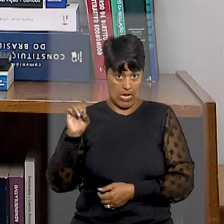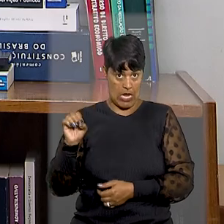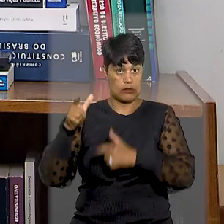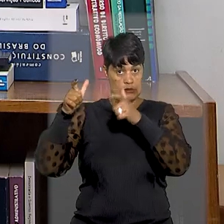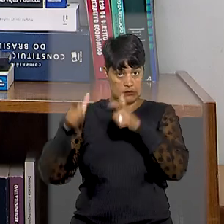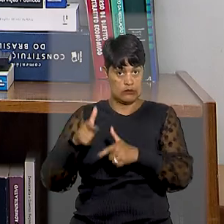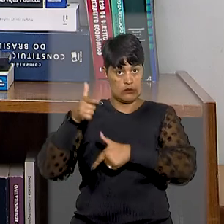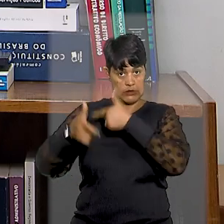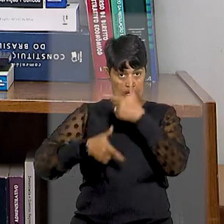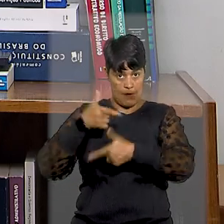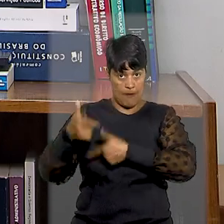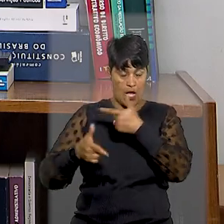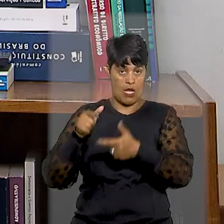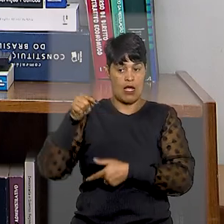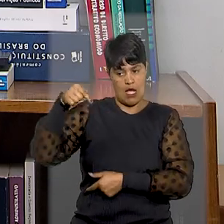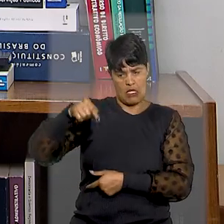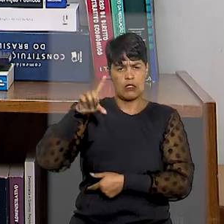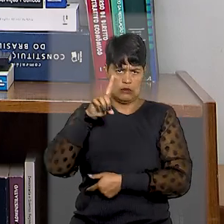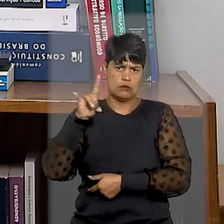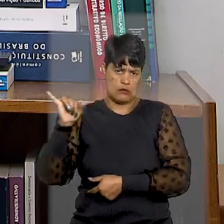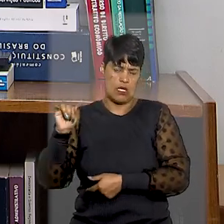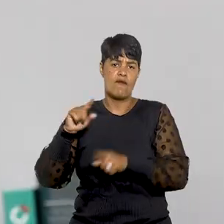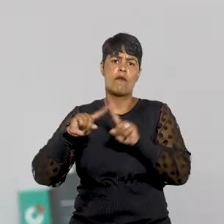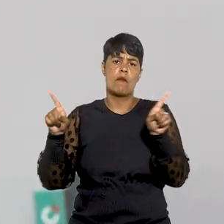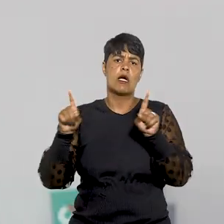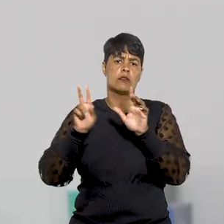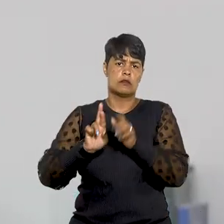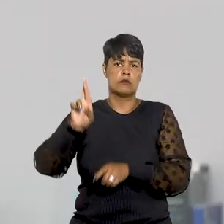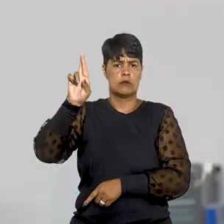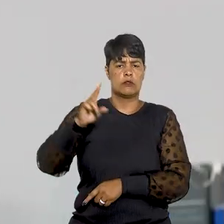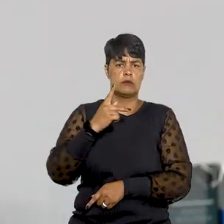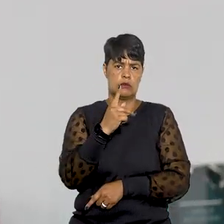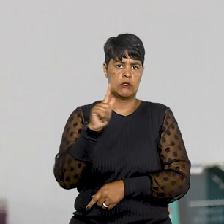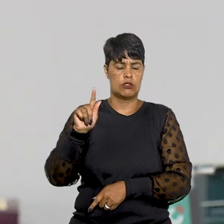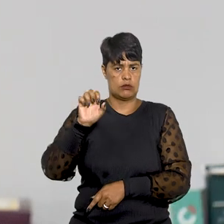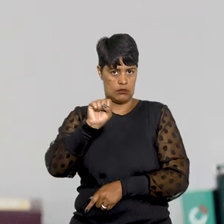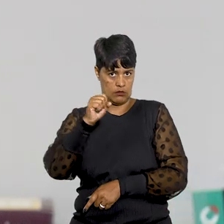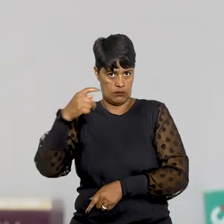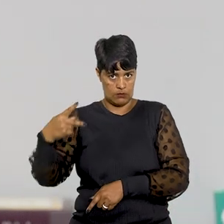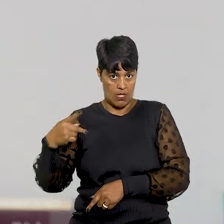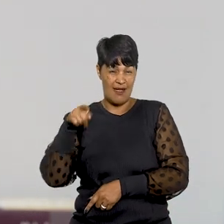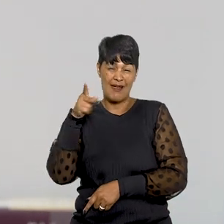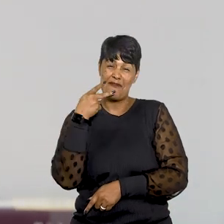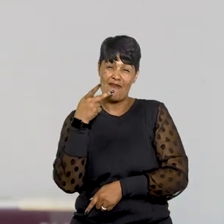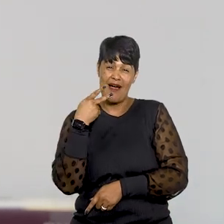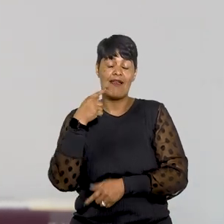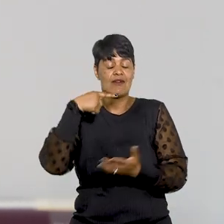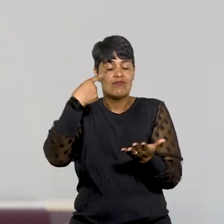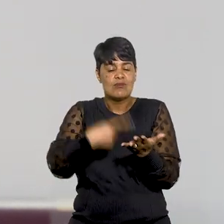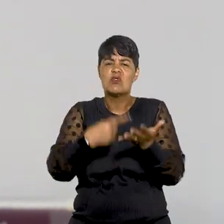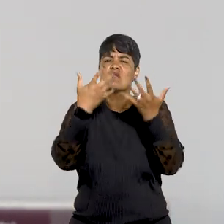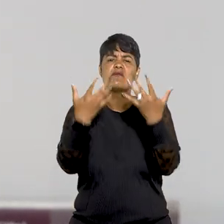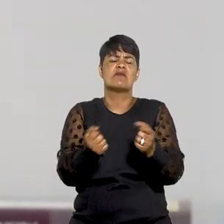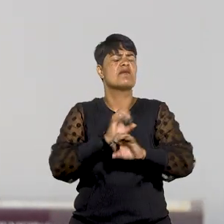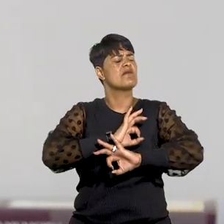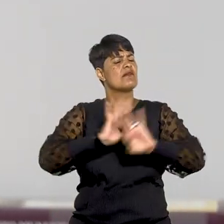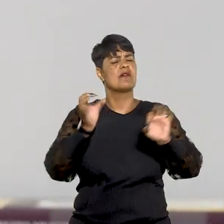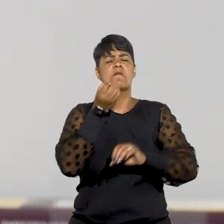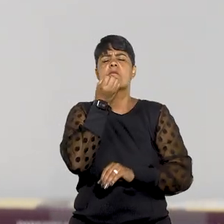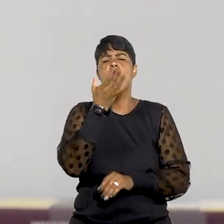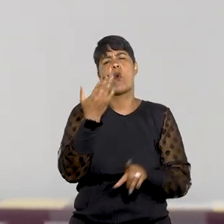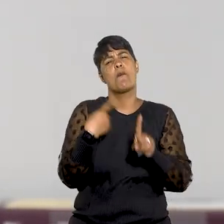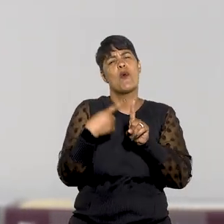Procuradoria Geral do Estado de São Paulo em Brasília explica que o acordo além de atuar de forma preventiva também